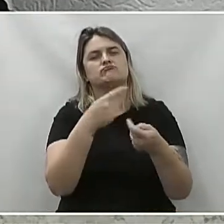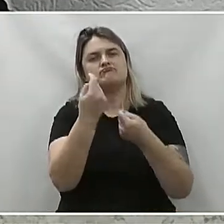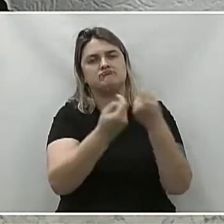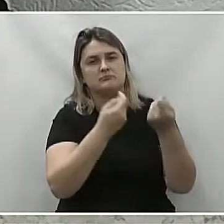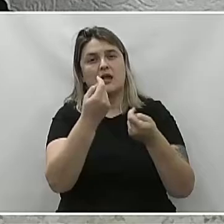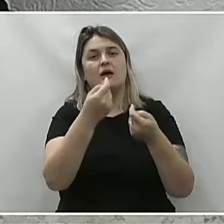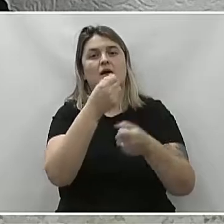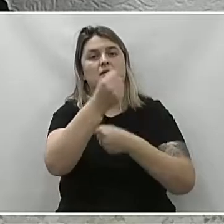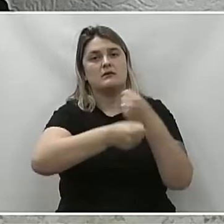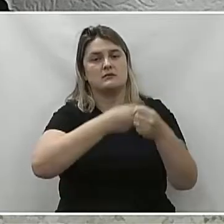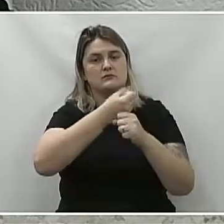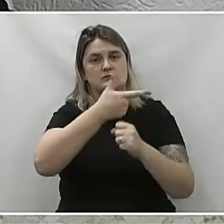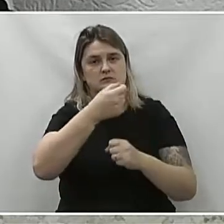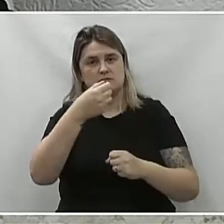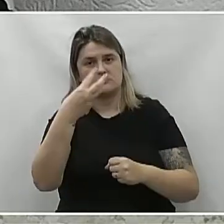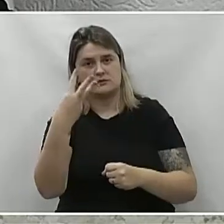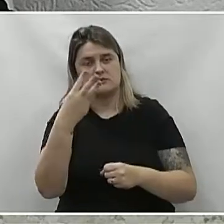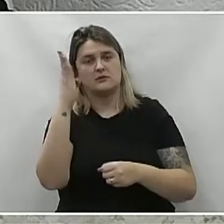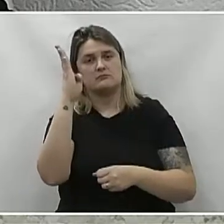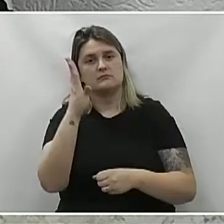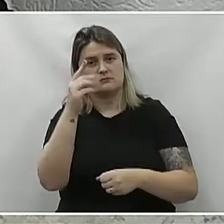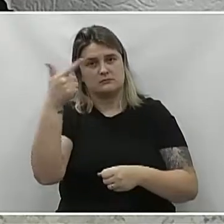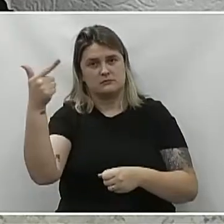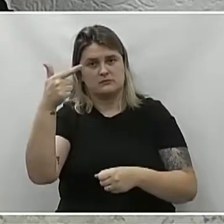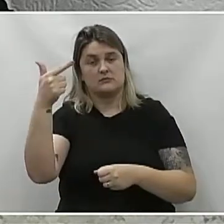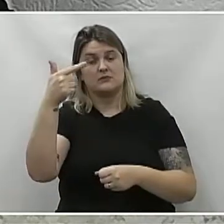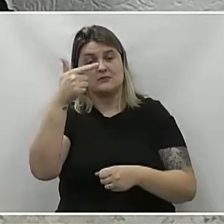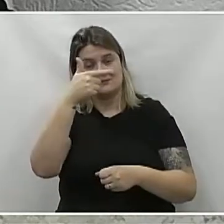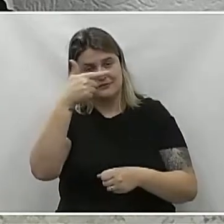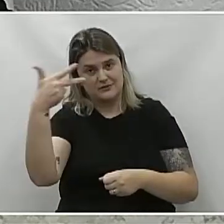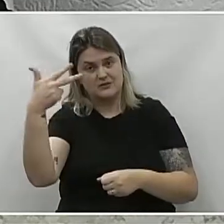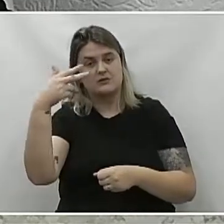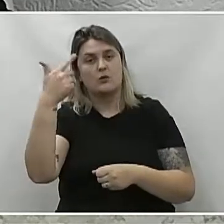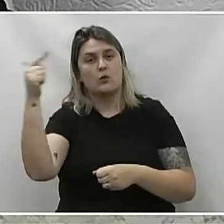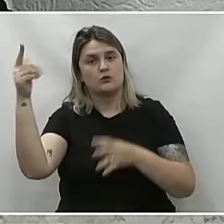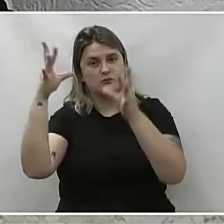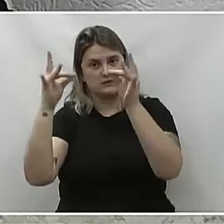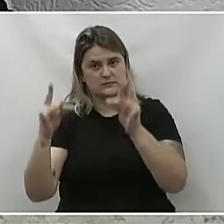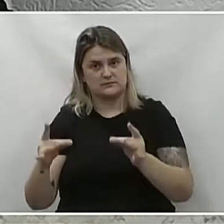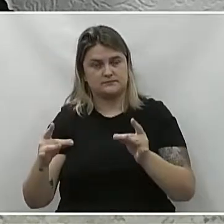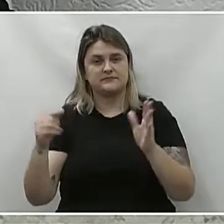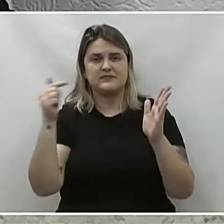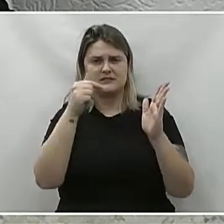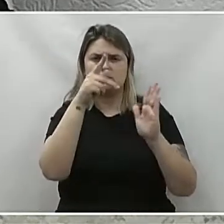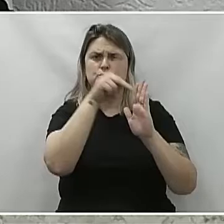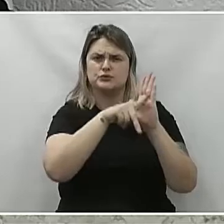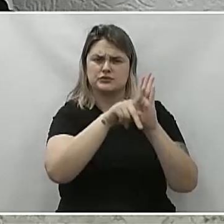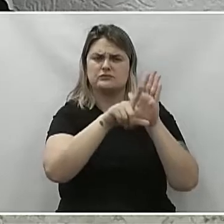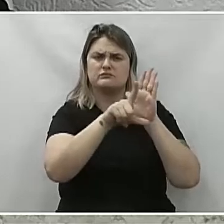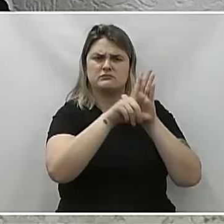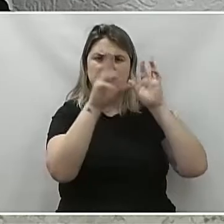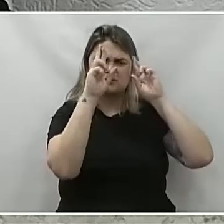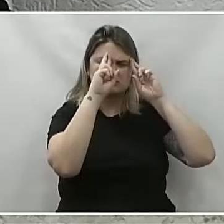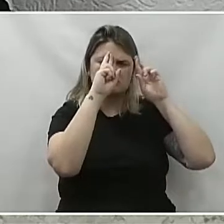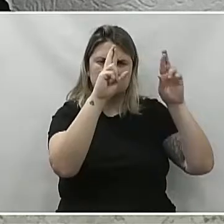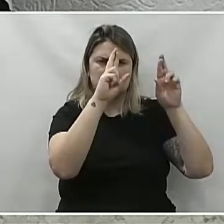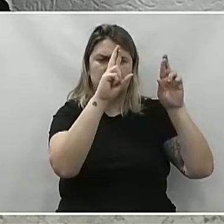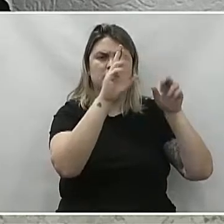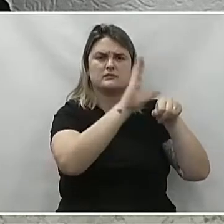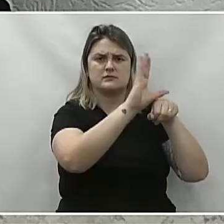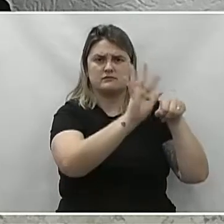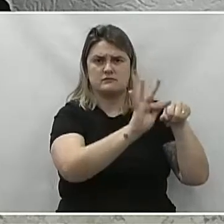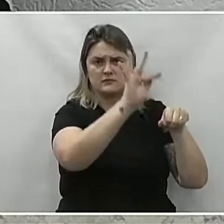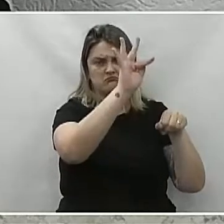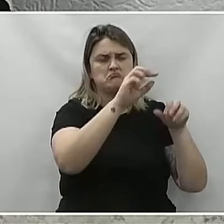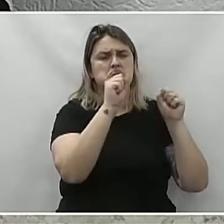de 2023 e da outras providências. Fundamentação. O projeto de lei é legal e é